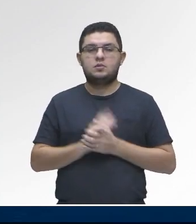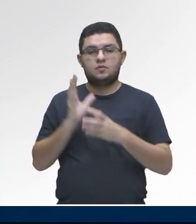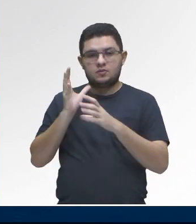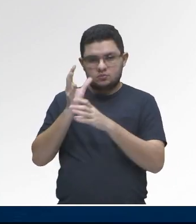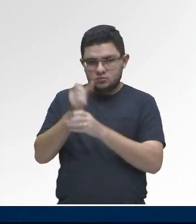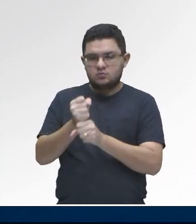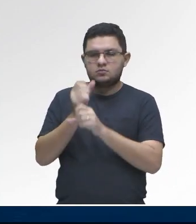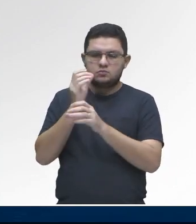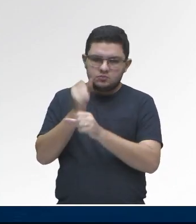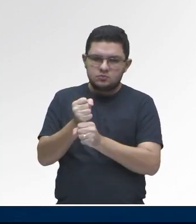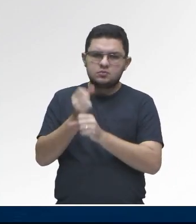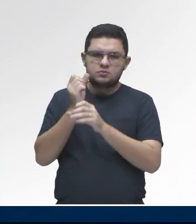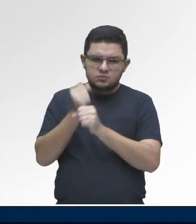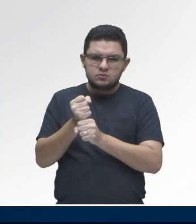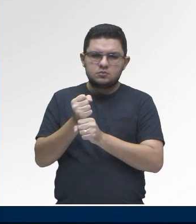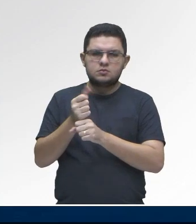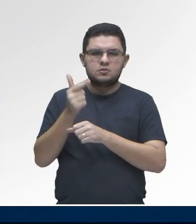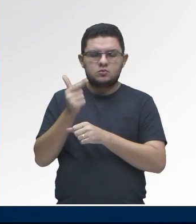2,